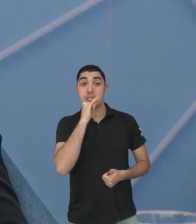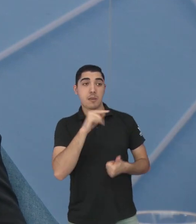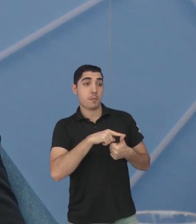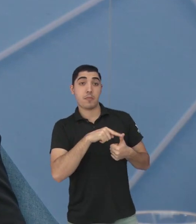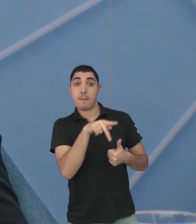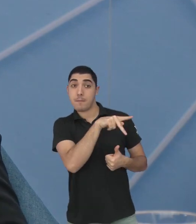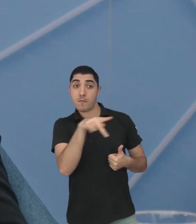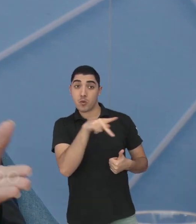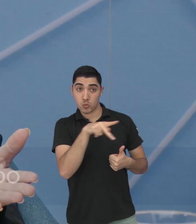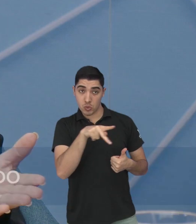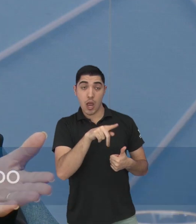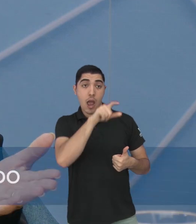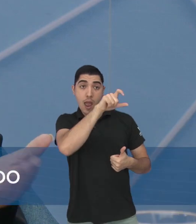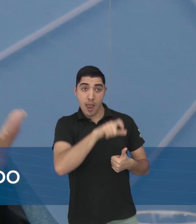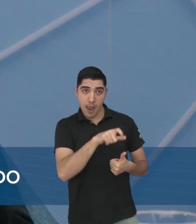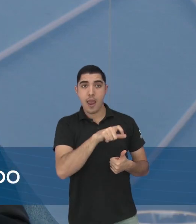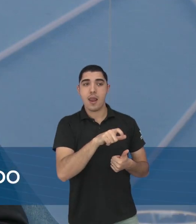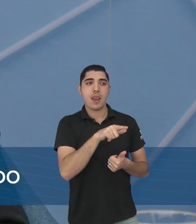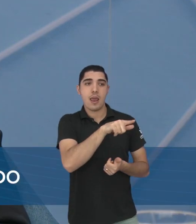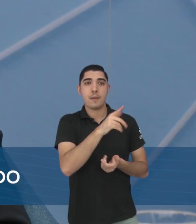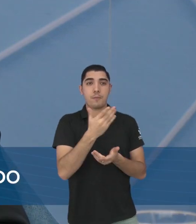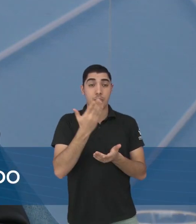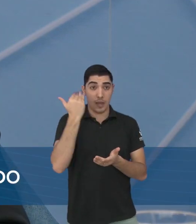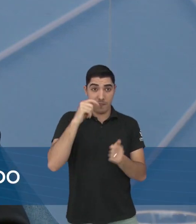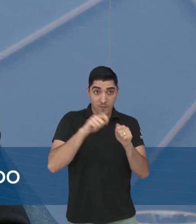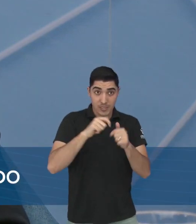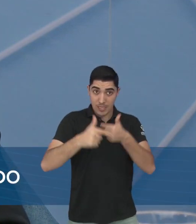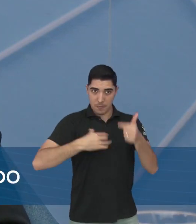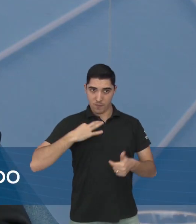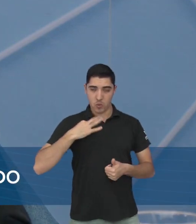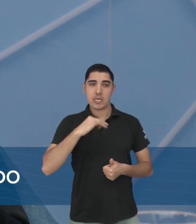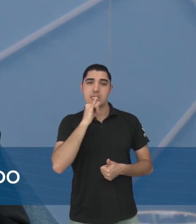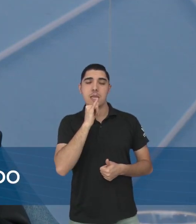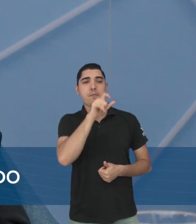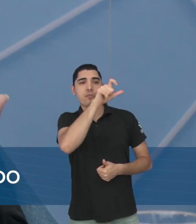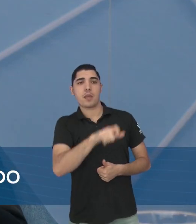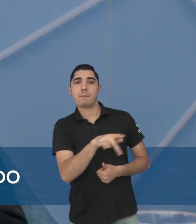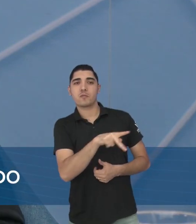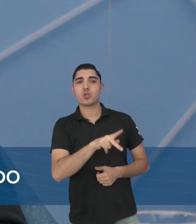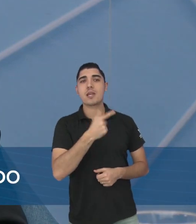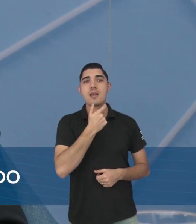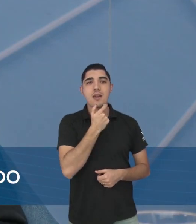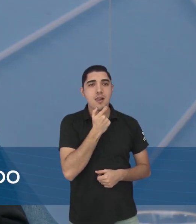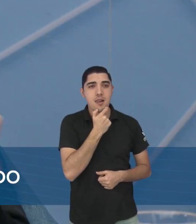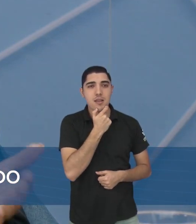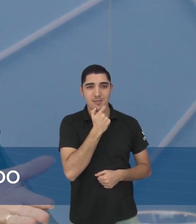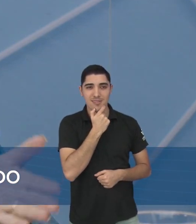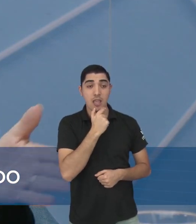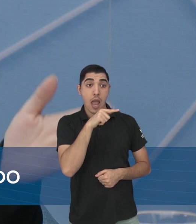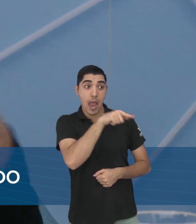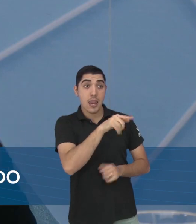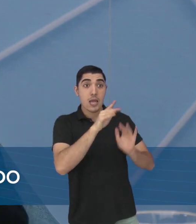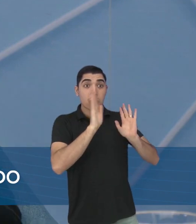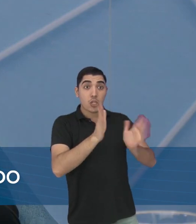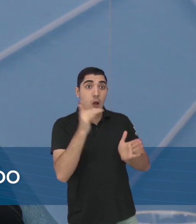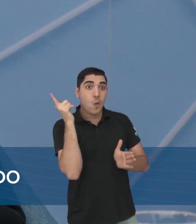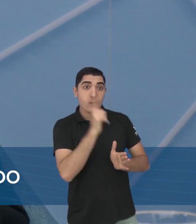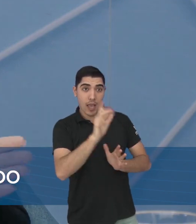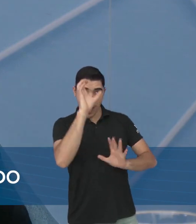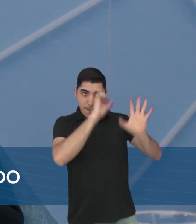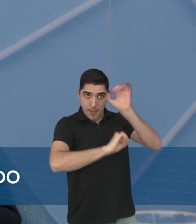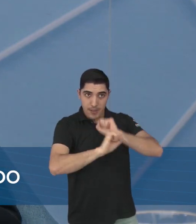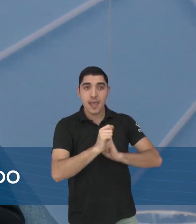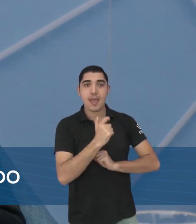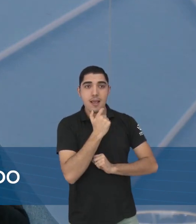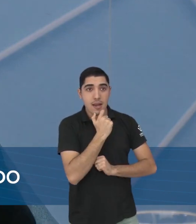alguns professores, pessoas que foram beneficiadas por um trabalho voluntário. Um exemplo, professora de inglês. Ela só aprendeu o inglês, que virou